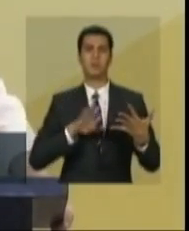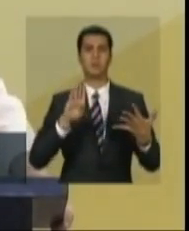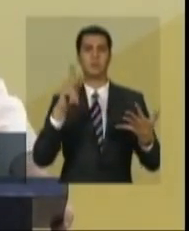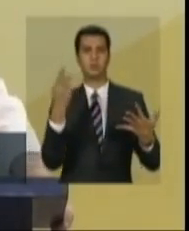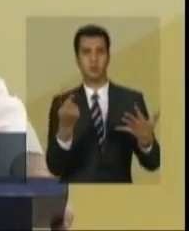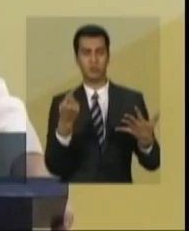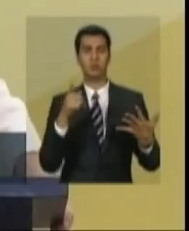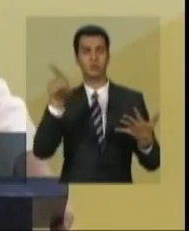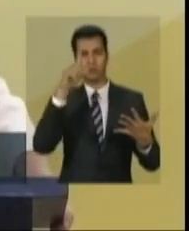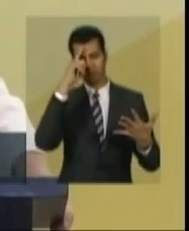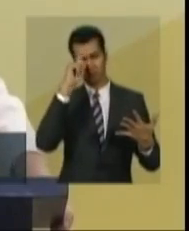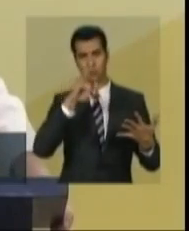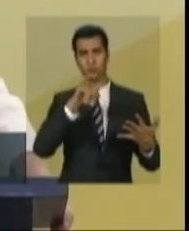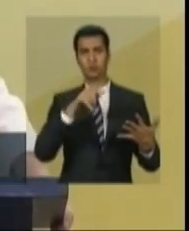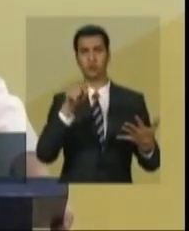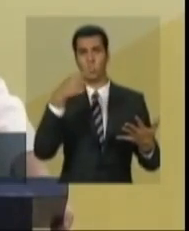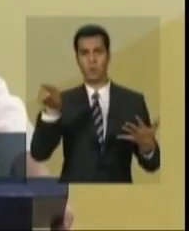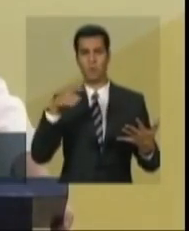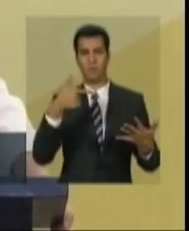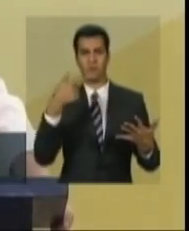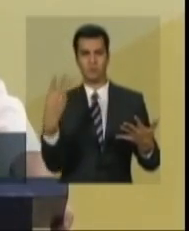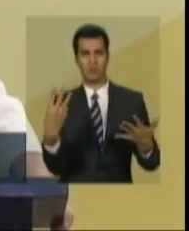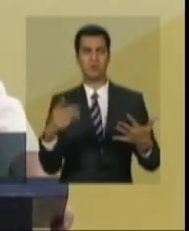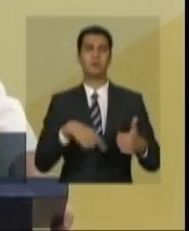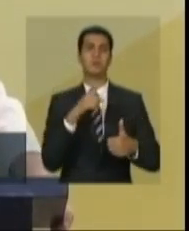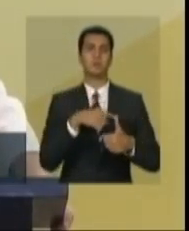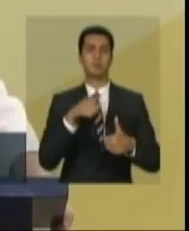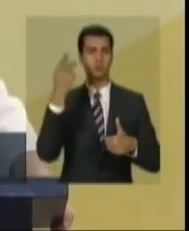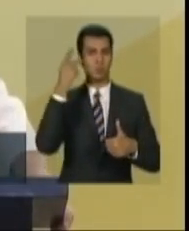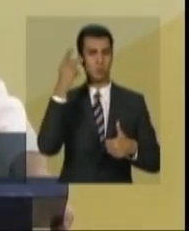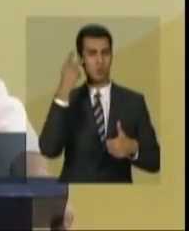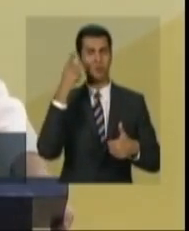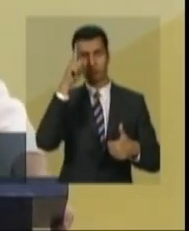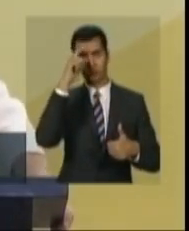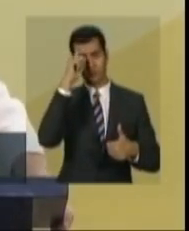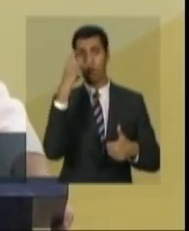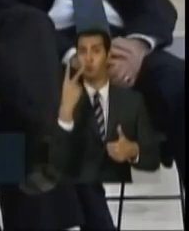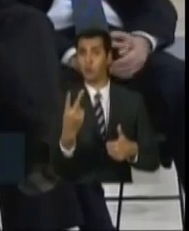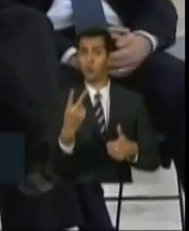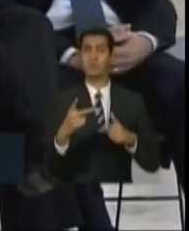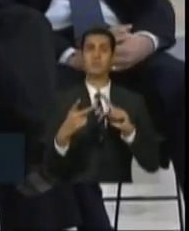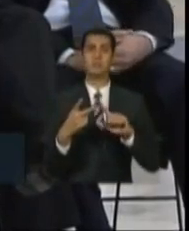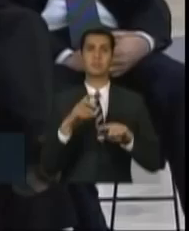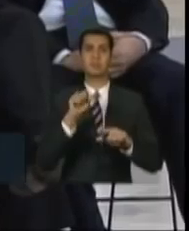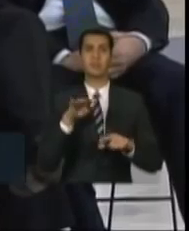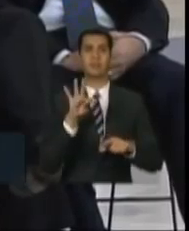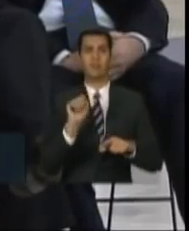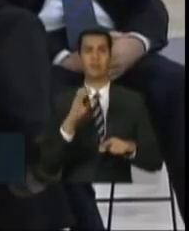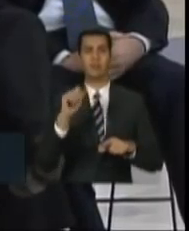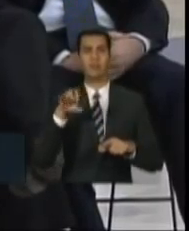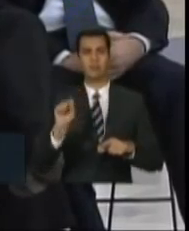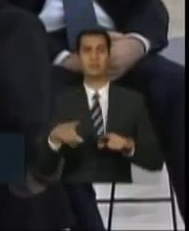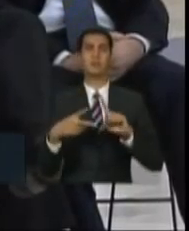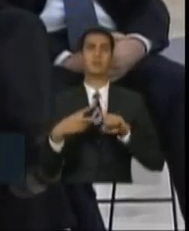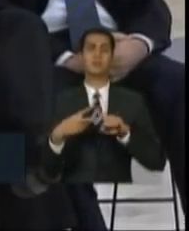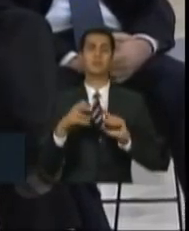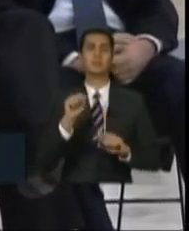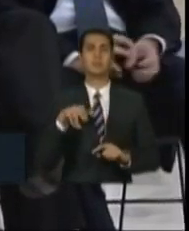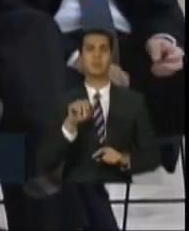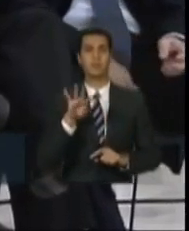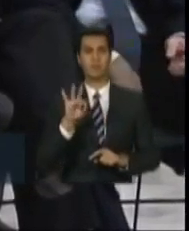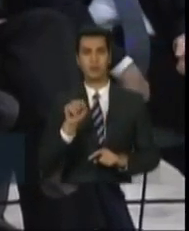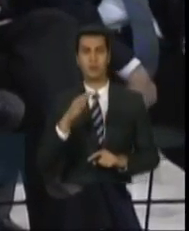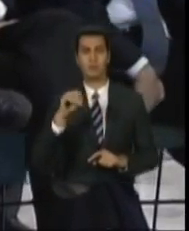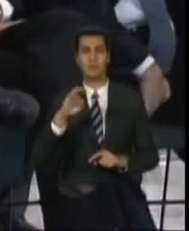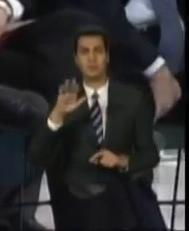João 23. Em São Paulo, com dois hospitais, Santa Casa e Santa Marcelina. No Rio de Janeiro,